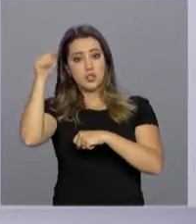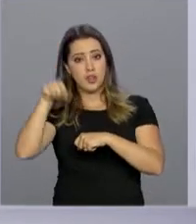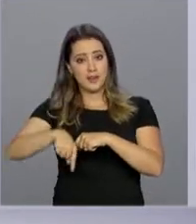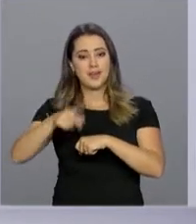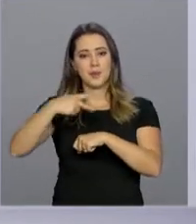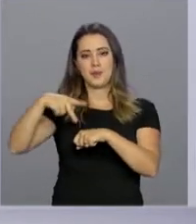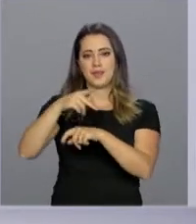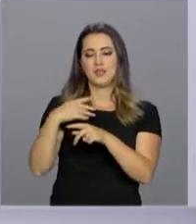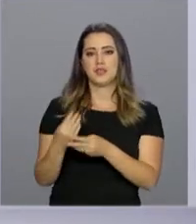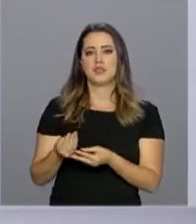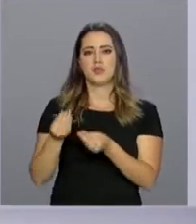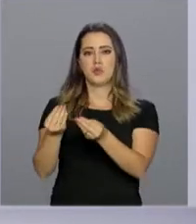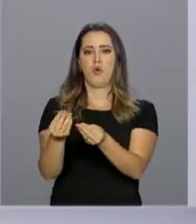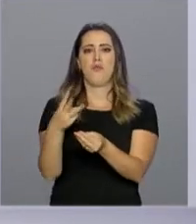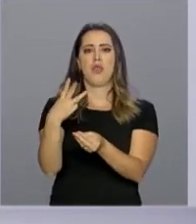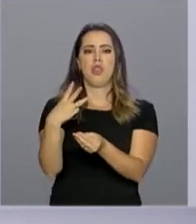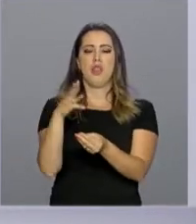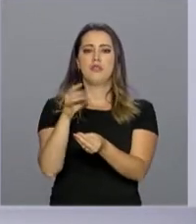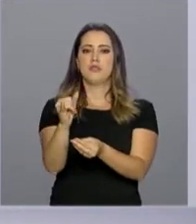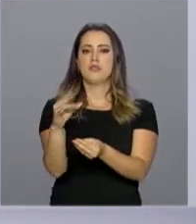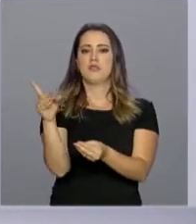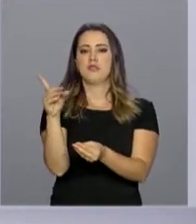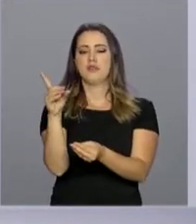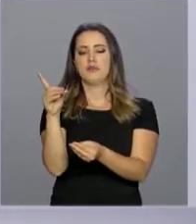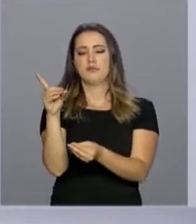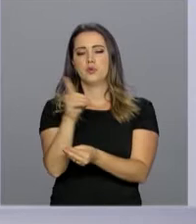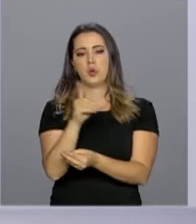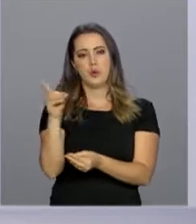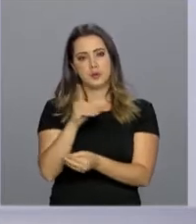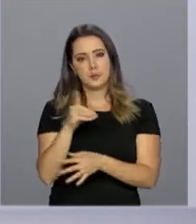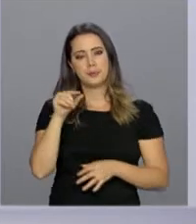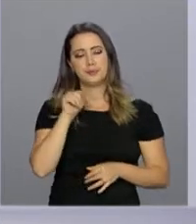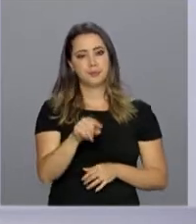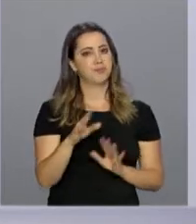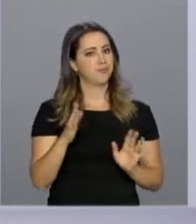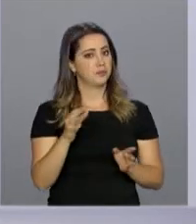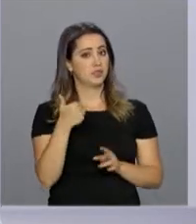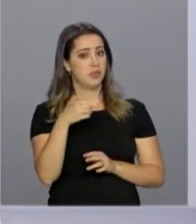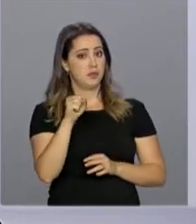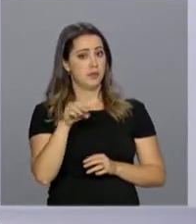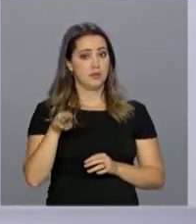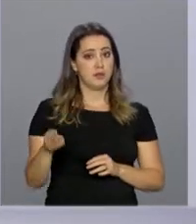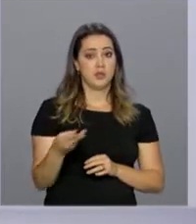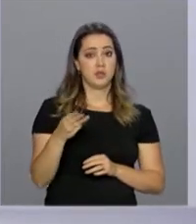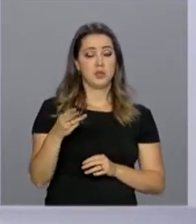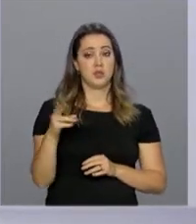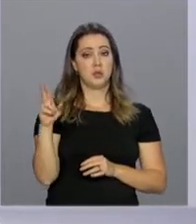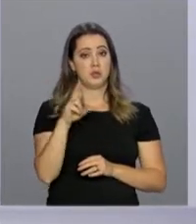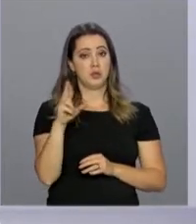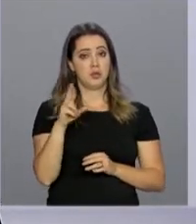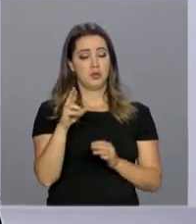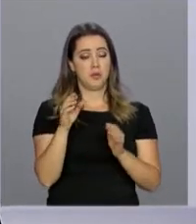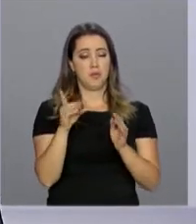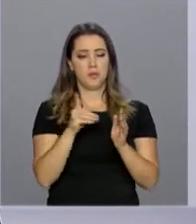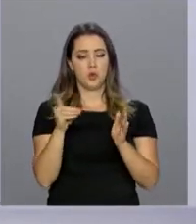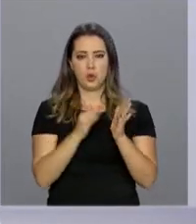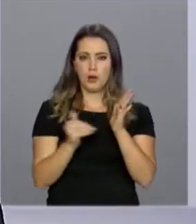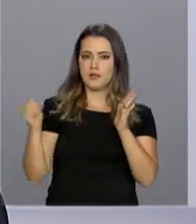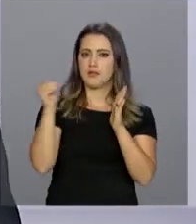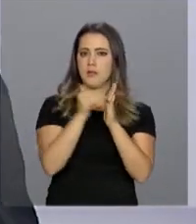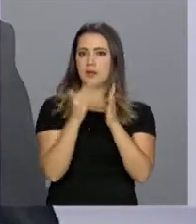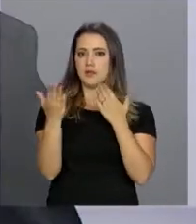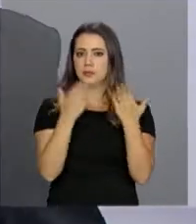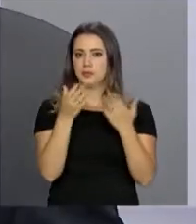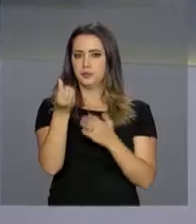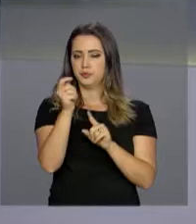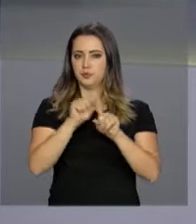3 bilhões 240 milhões de dólares 180 milhões a mais que nos primeiros seis meses do ano